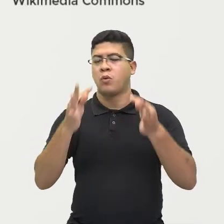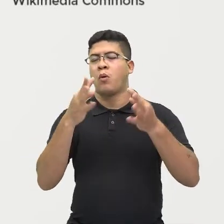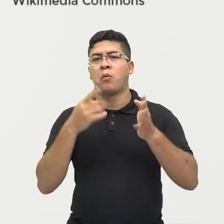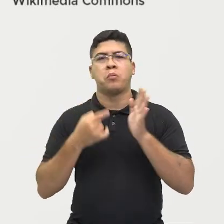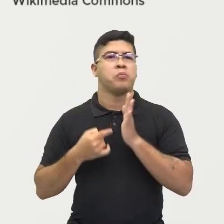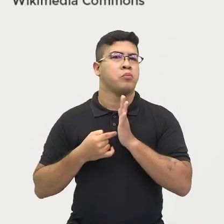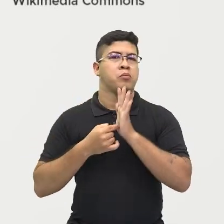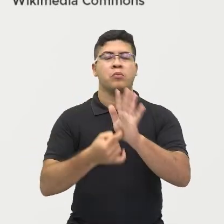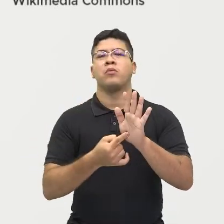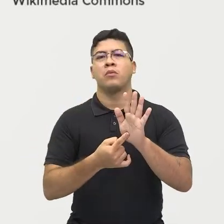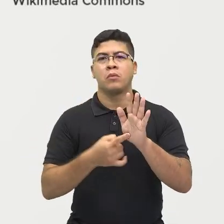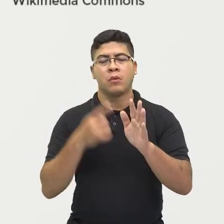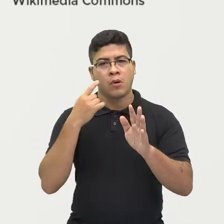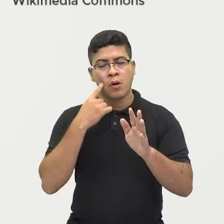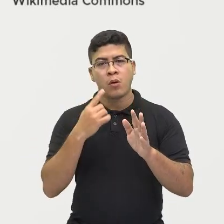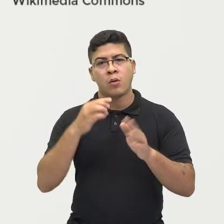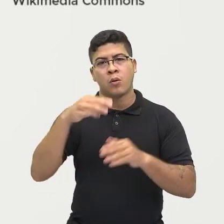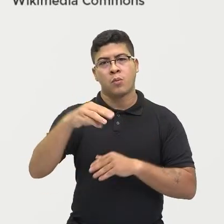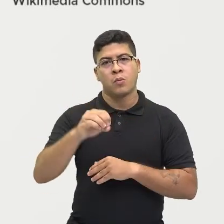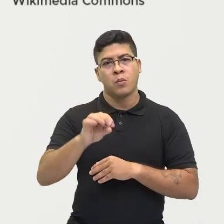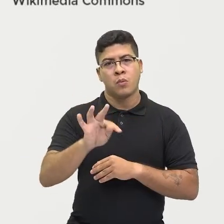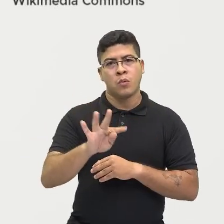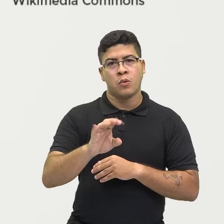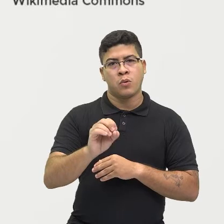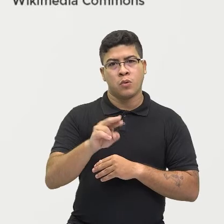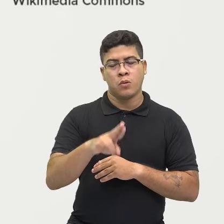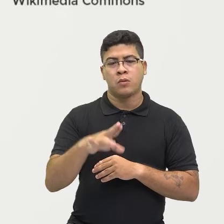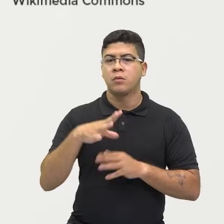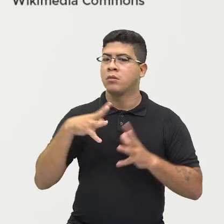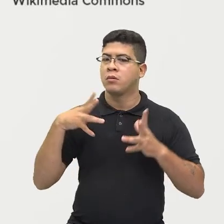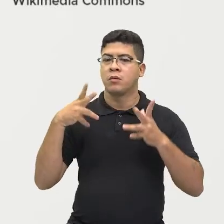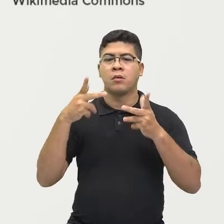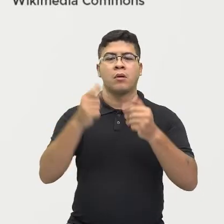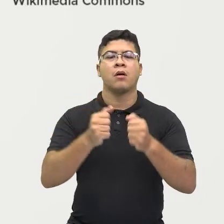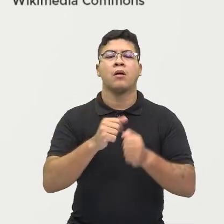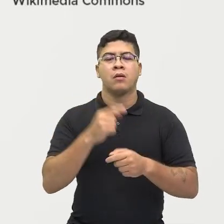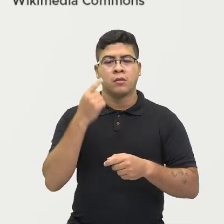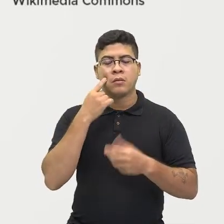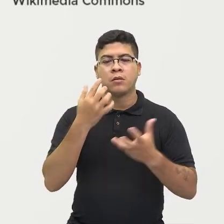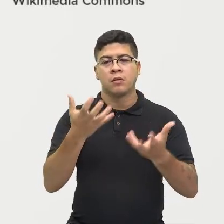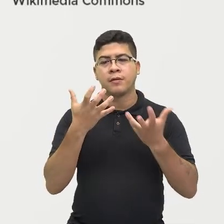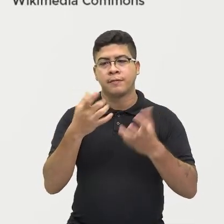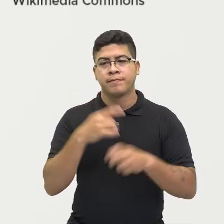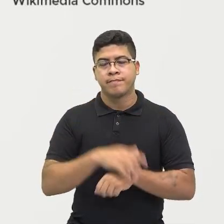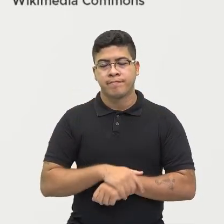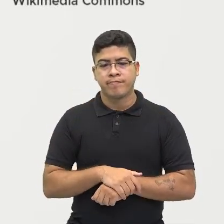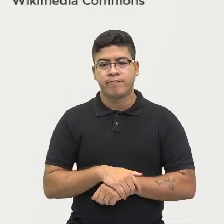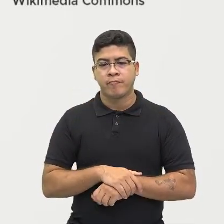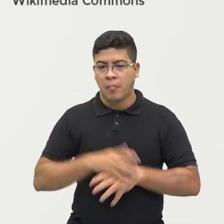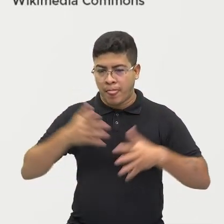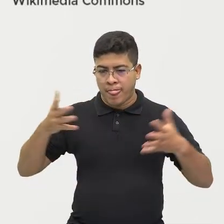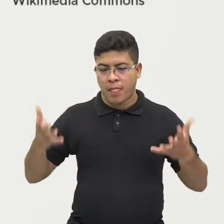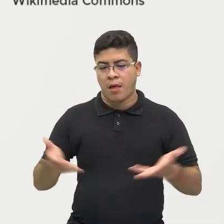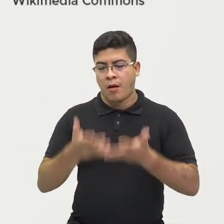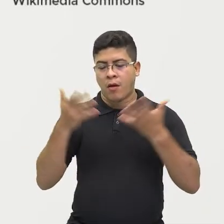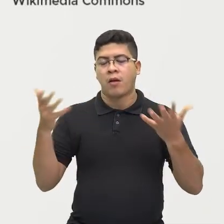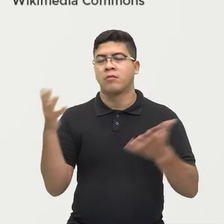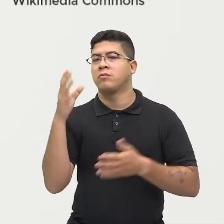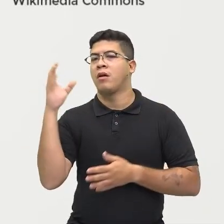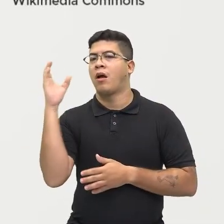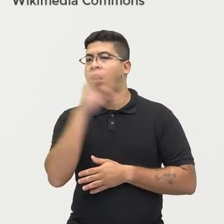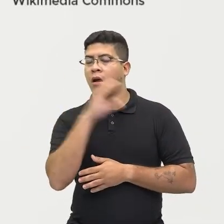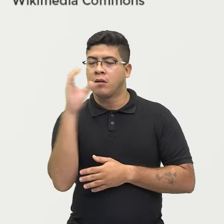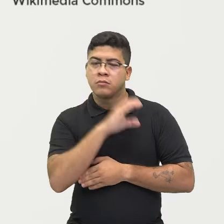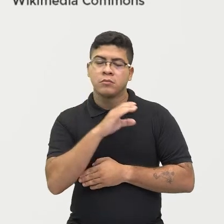um motor, então ser completo como uma máquina. Então ele traz essas características, ele vai exaltar a velocidade,